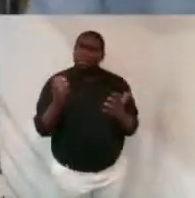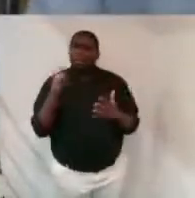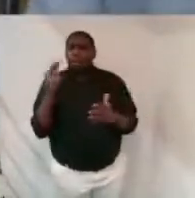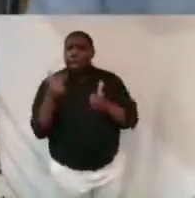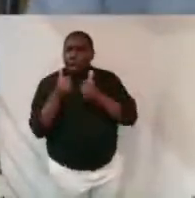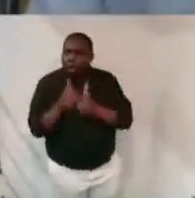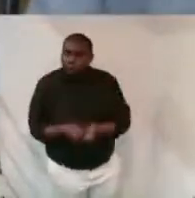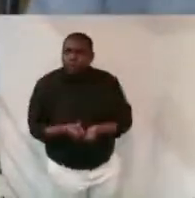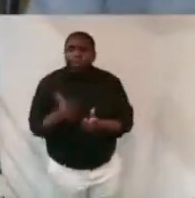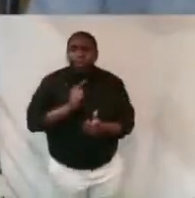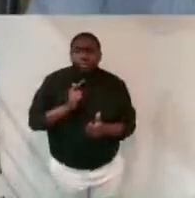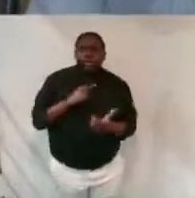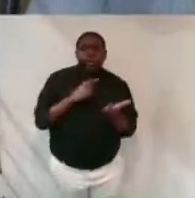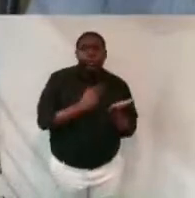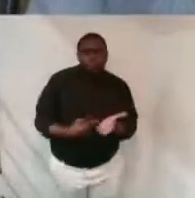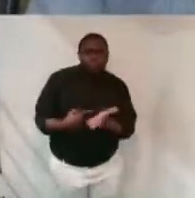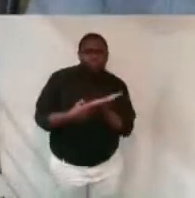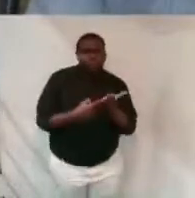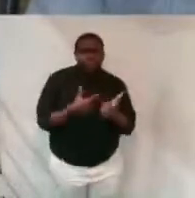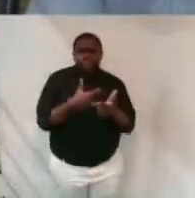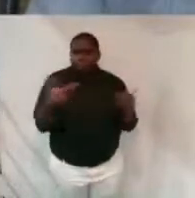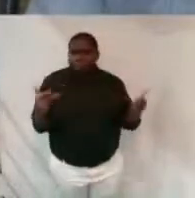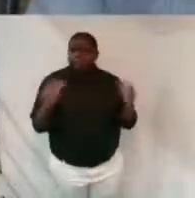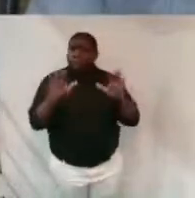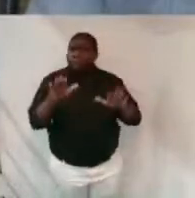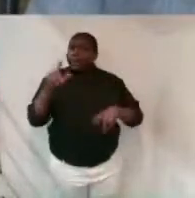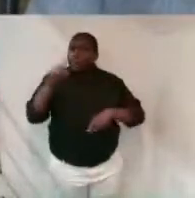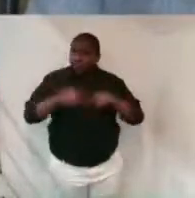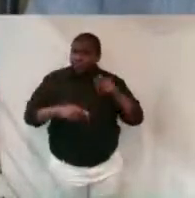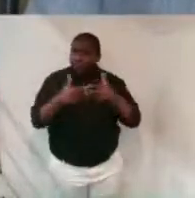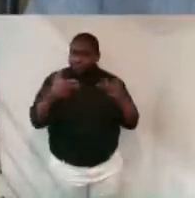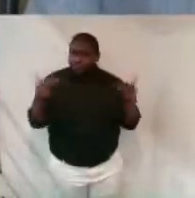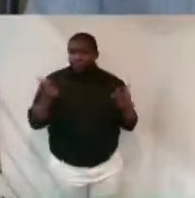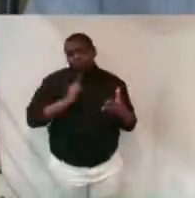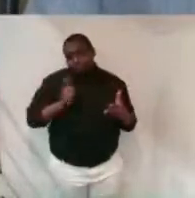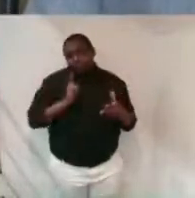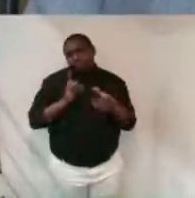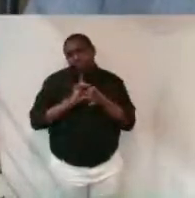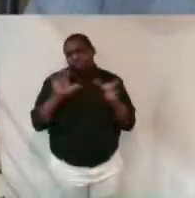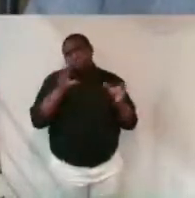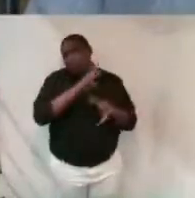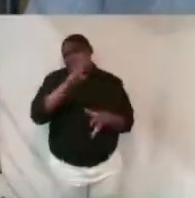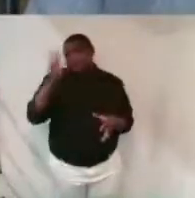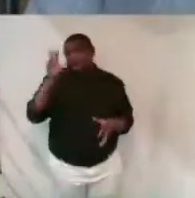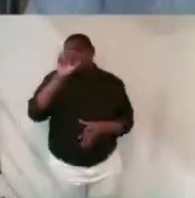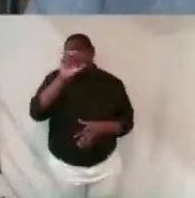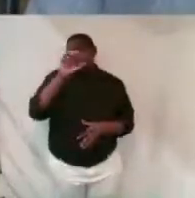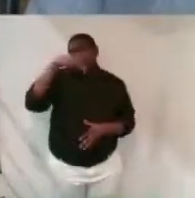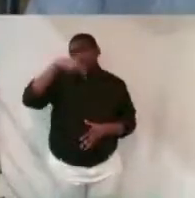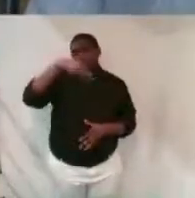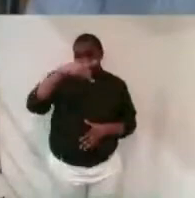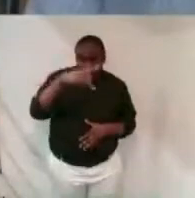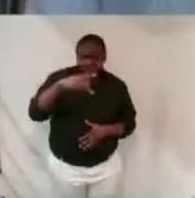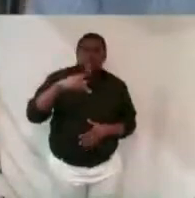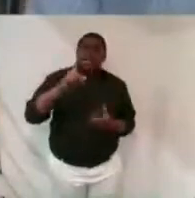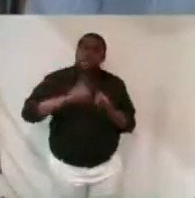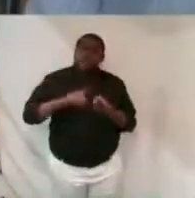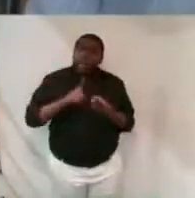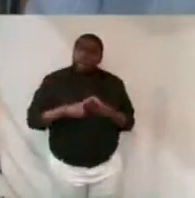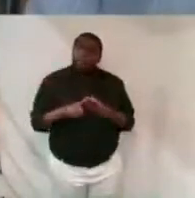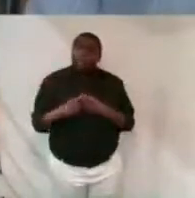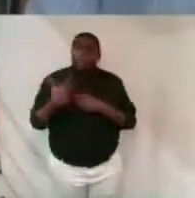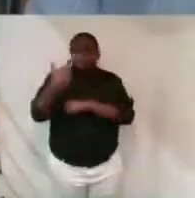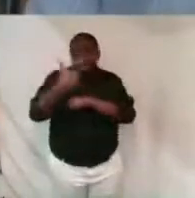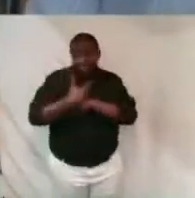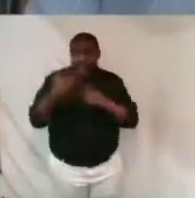porque temos audiências, compromissos, mas esse material vai estar disponível no site do CNMP e também a gravação desse